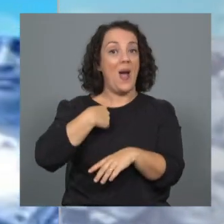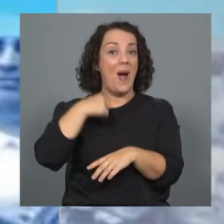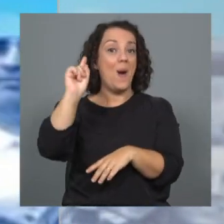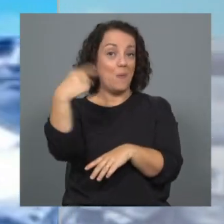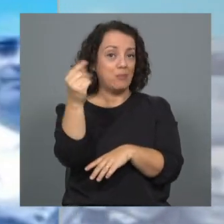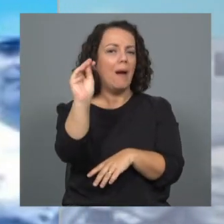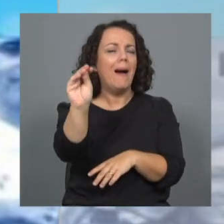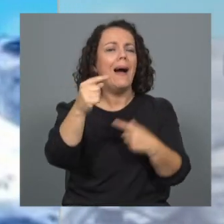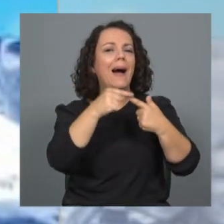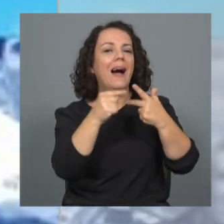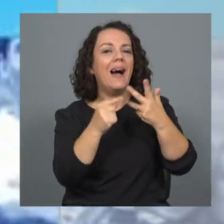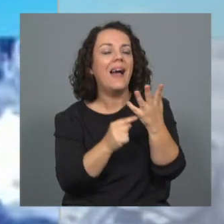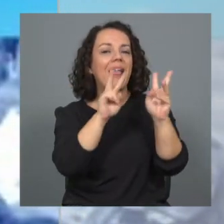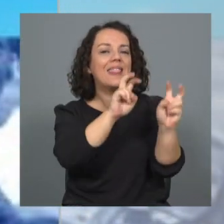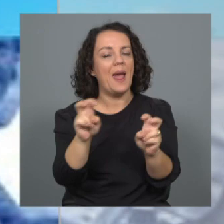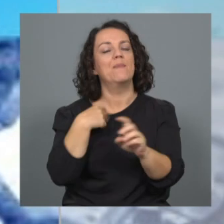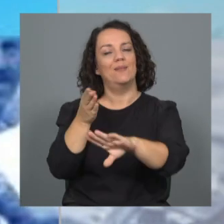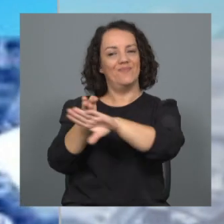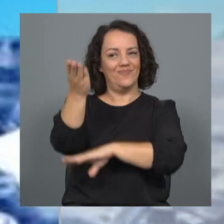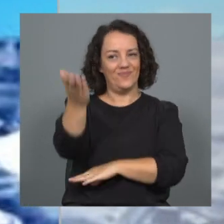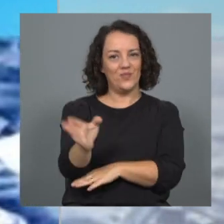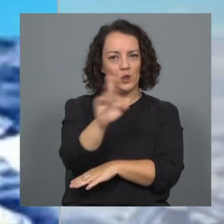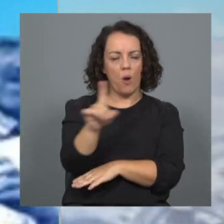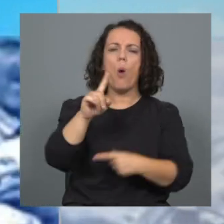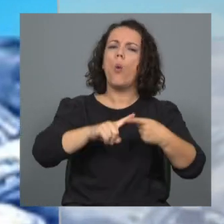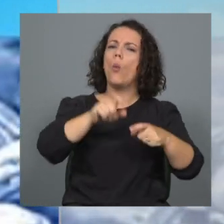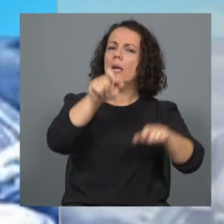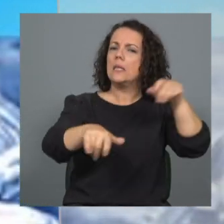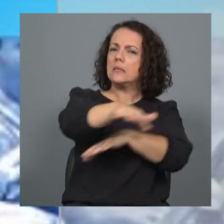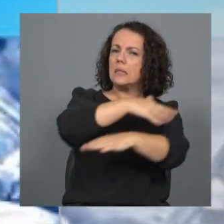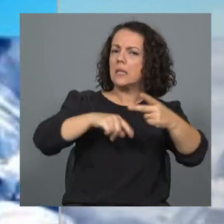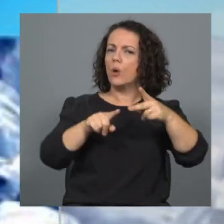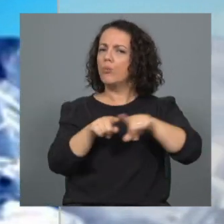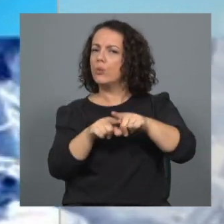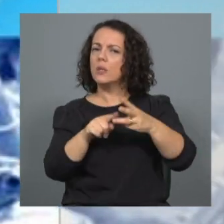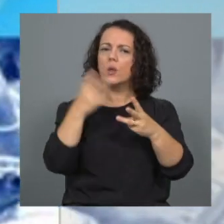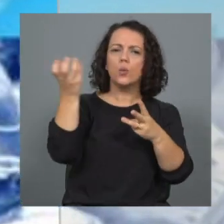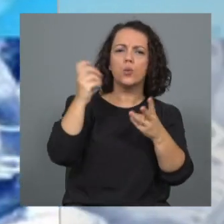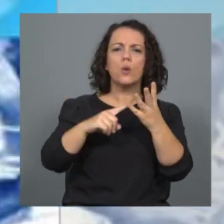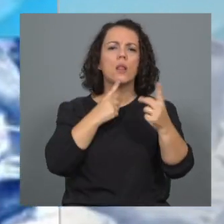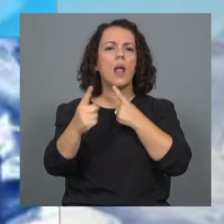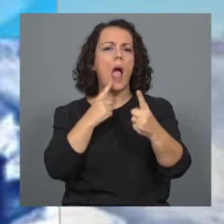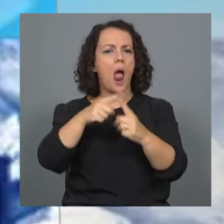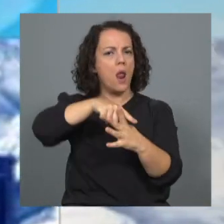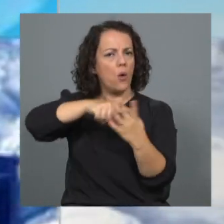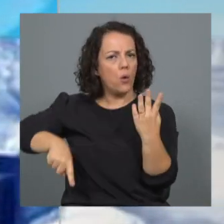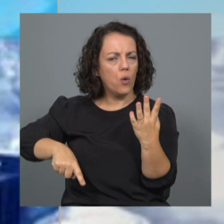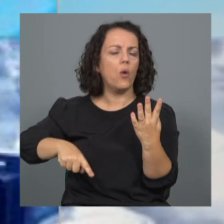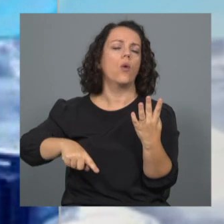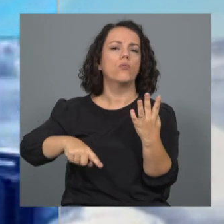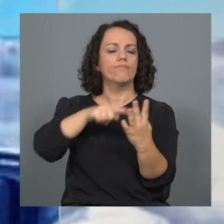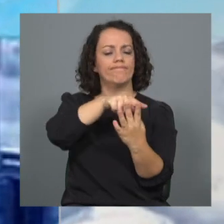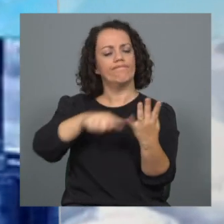temas e já para o João. Cidadania, política, cultura e diálogo acaba por ser